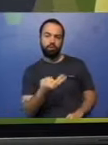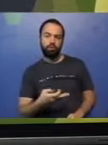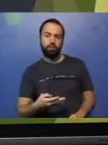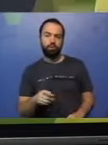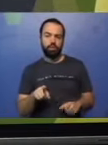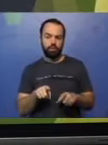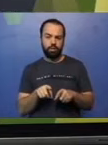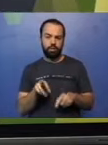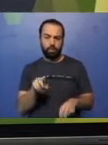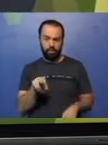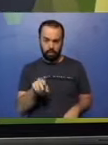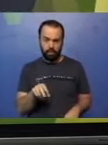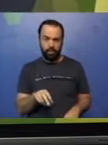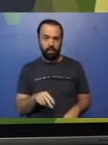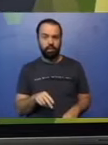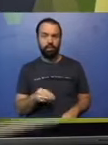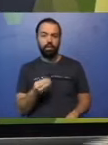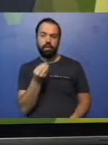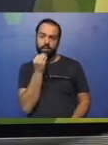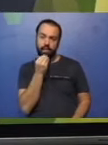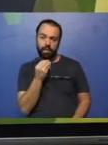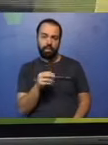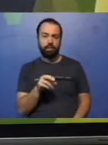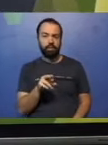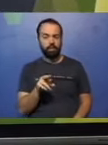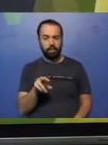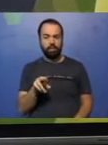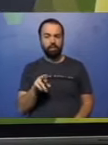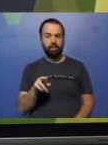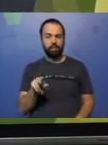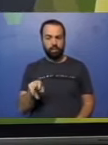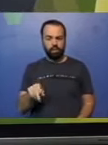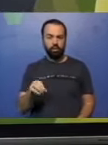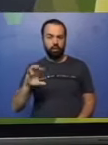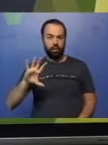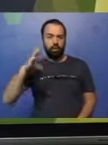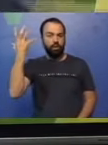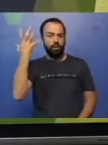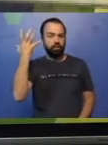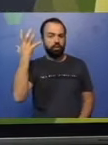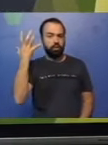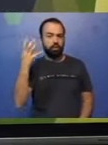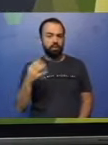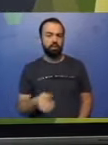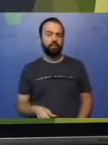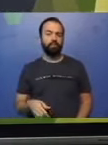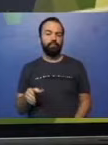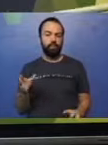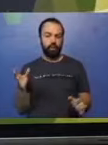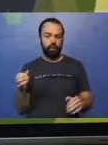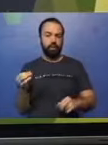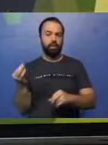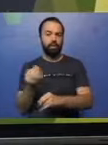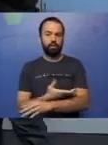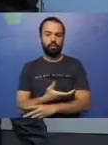probabilidade de se obter. Então, essa é a nossa aula de hoje